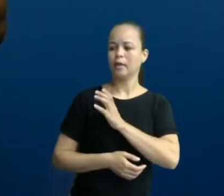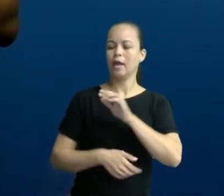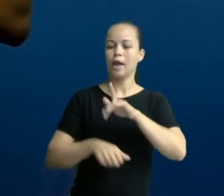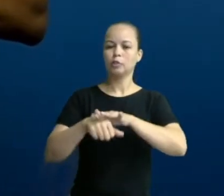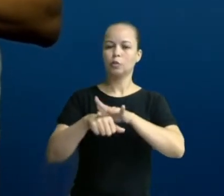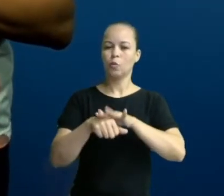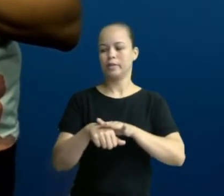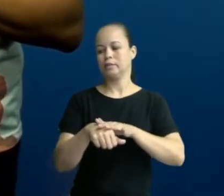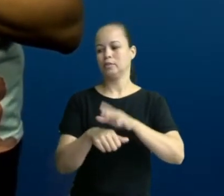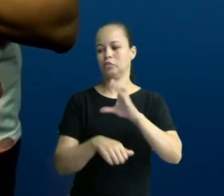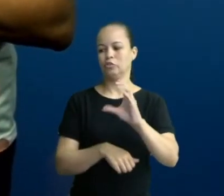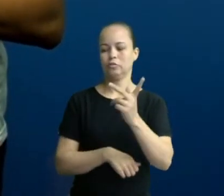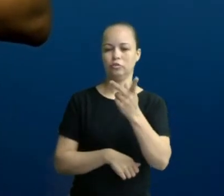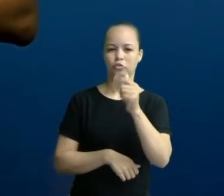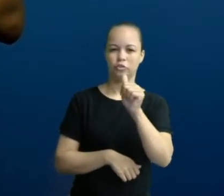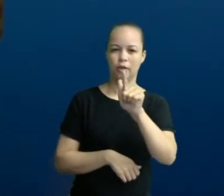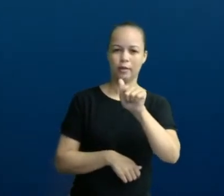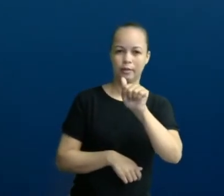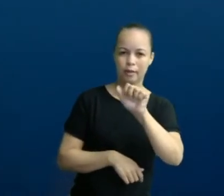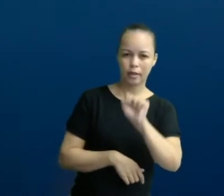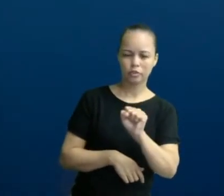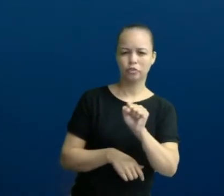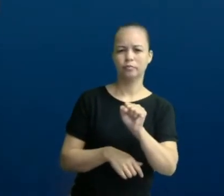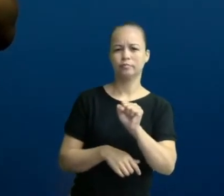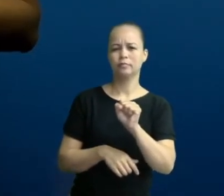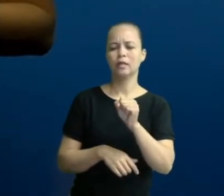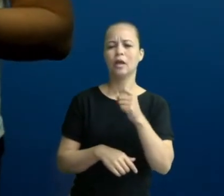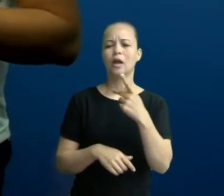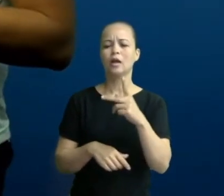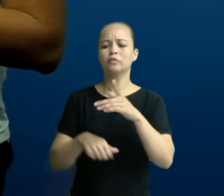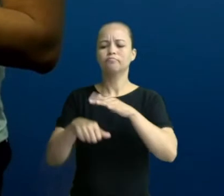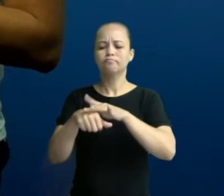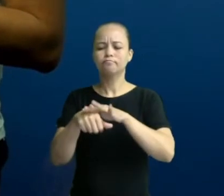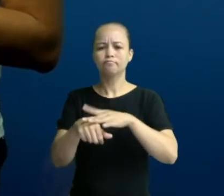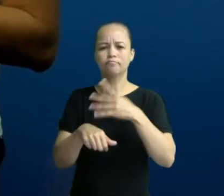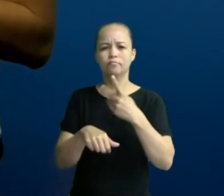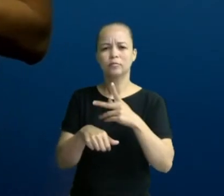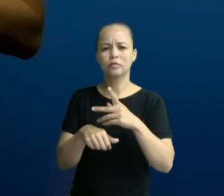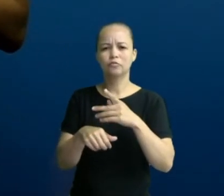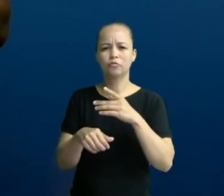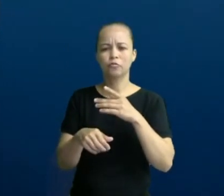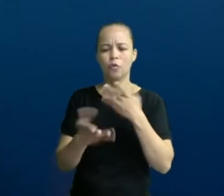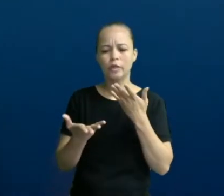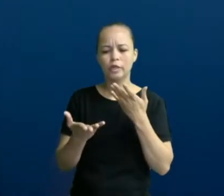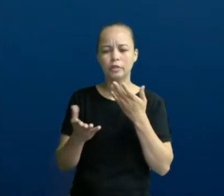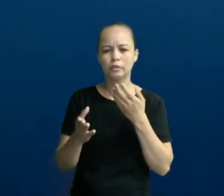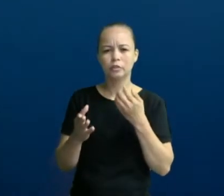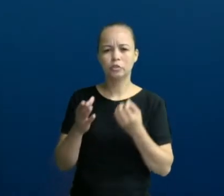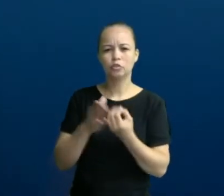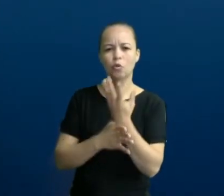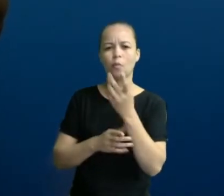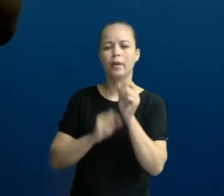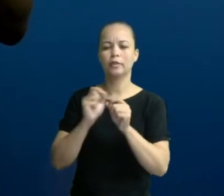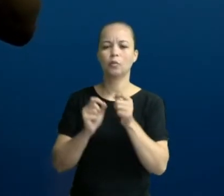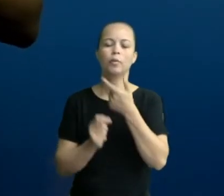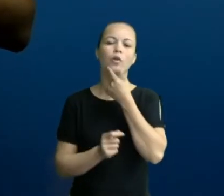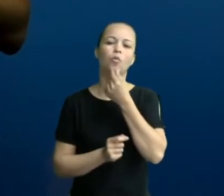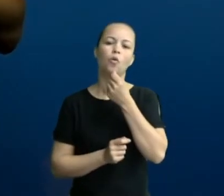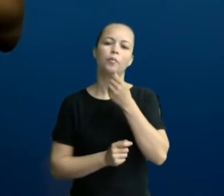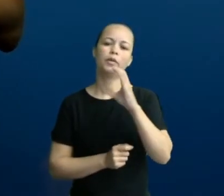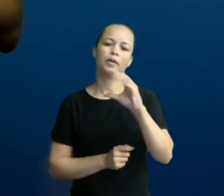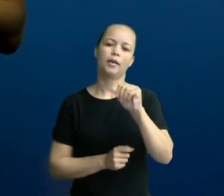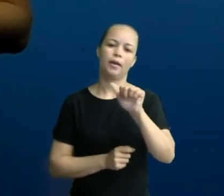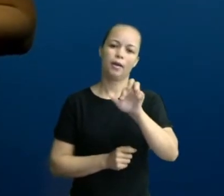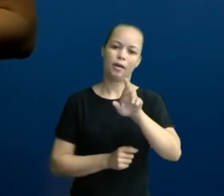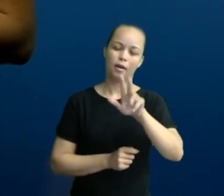de Trypanossomus cruzi. A Trypanossomus cruzi foi descoberto, né, foi classificado por Carlos Chagas, né? Então tem uma